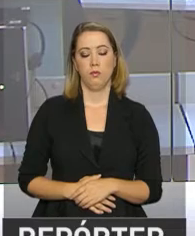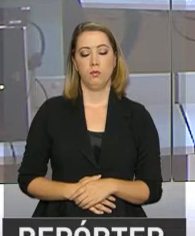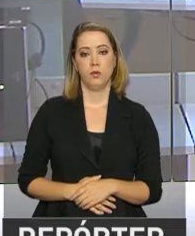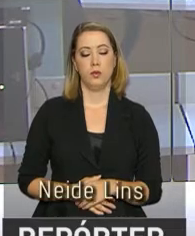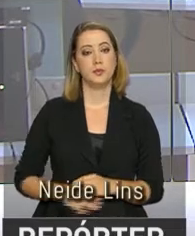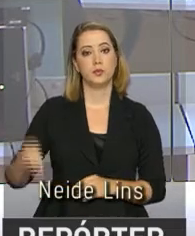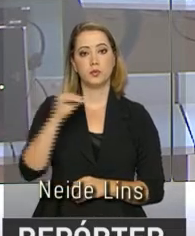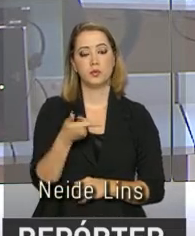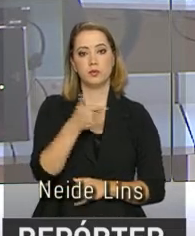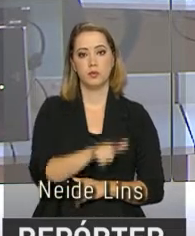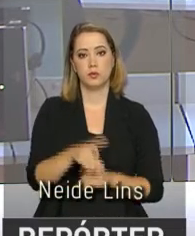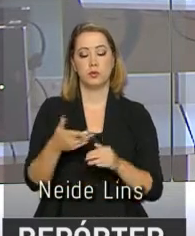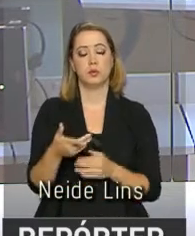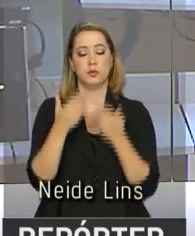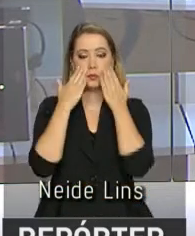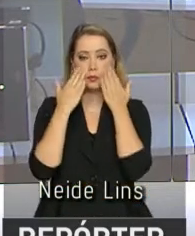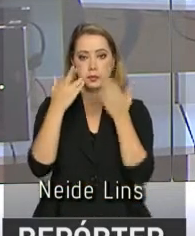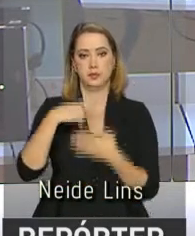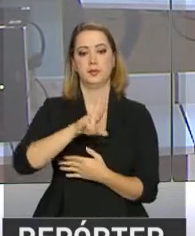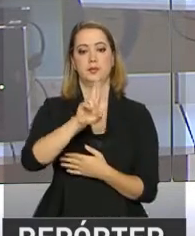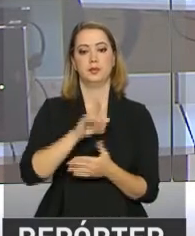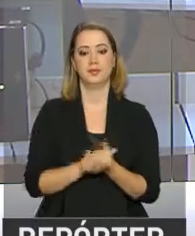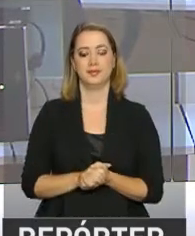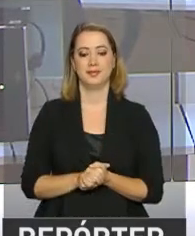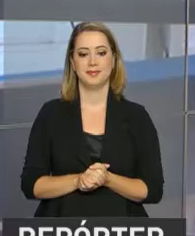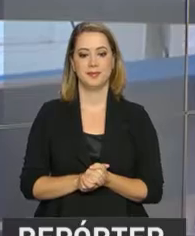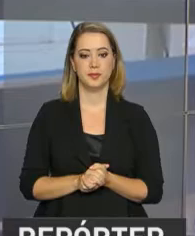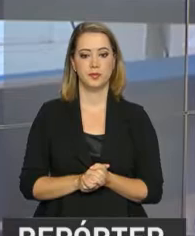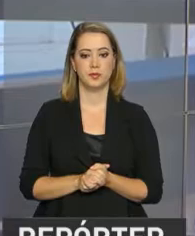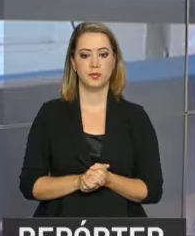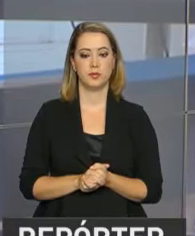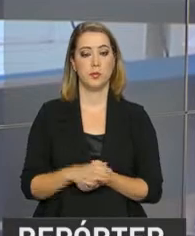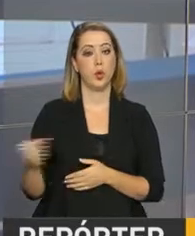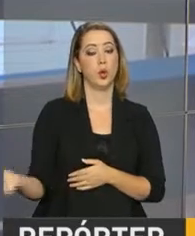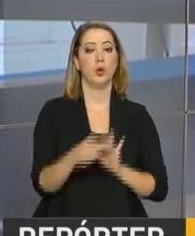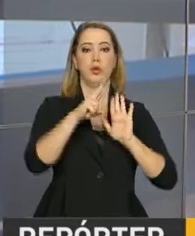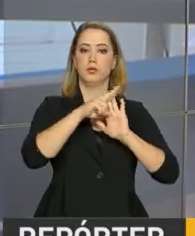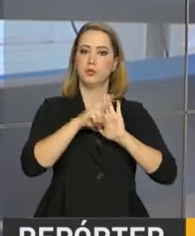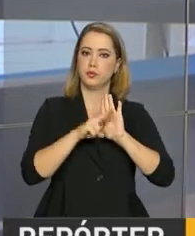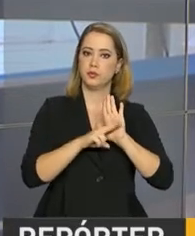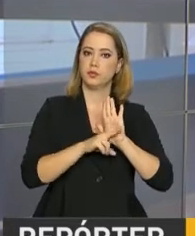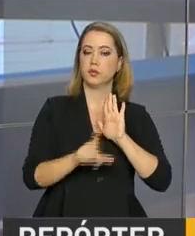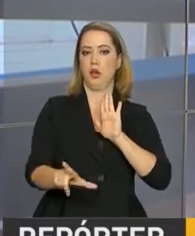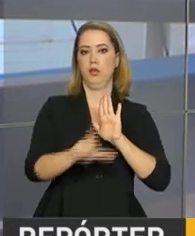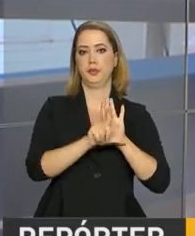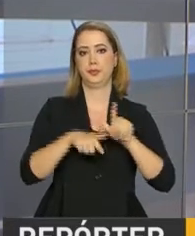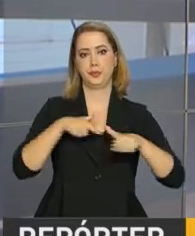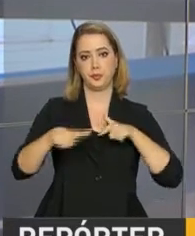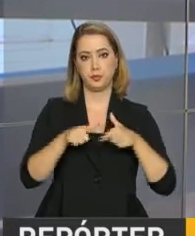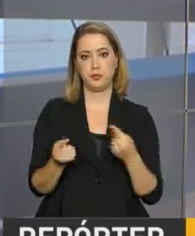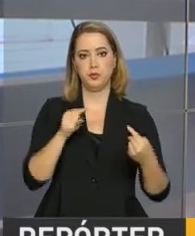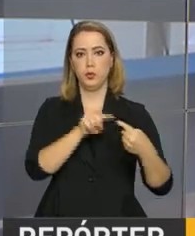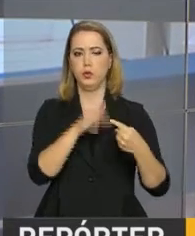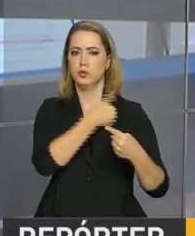lá estamos de volta com mais uma edição do repórter nbr modernização das leis trabalhistas com esse objetivo